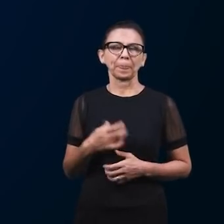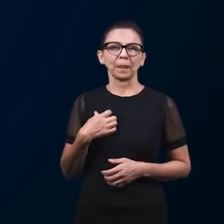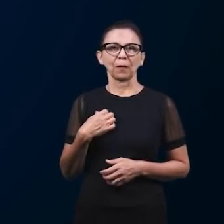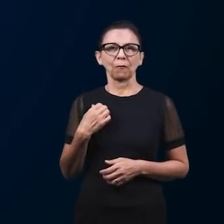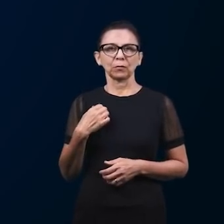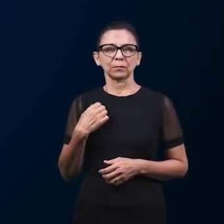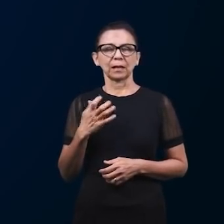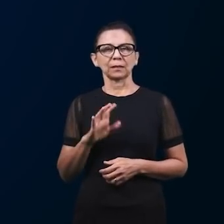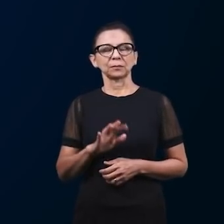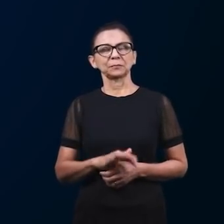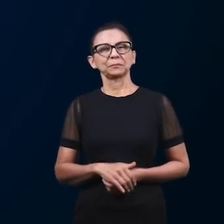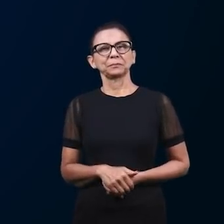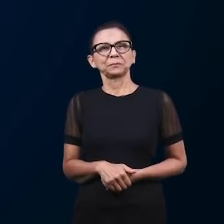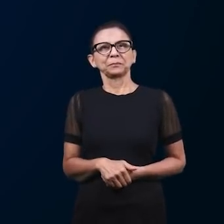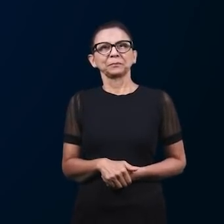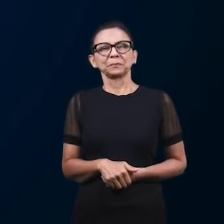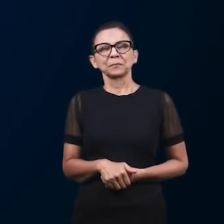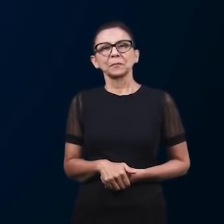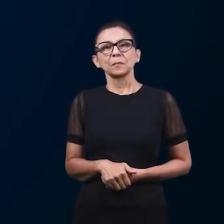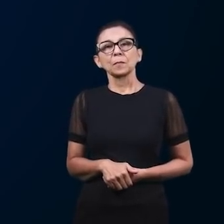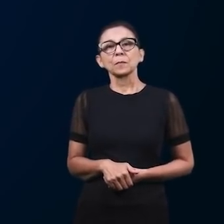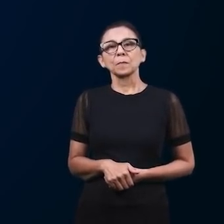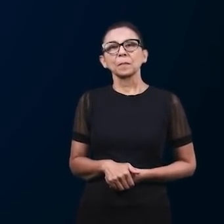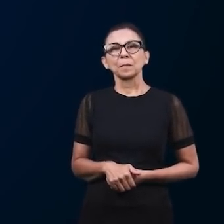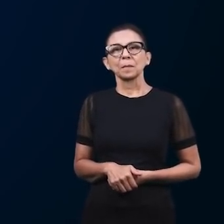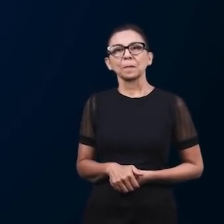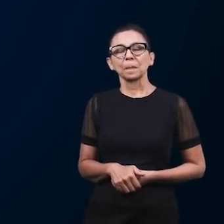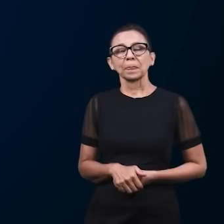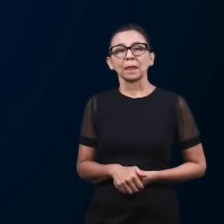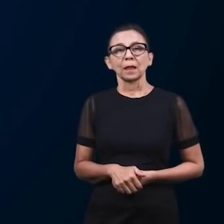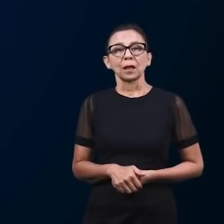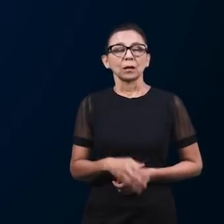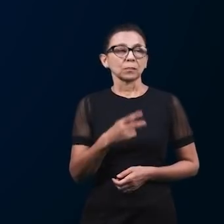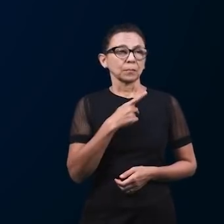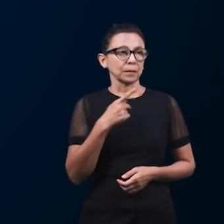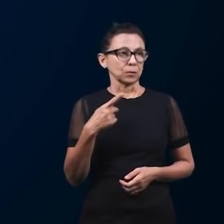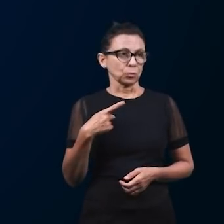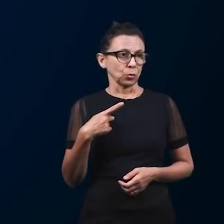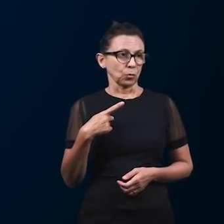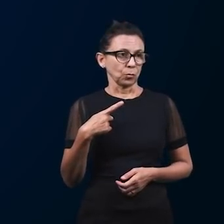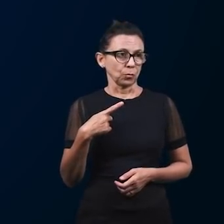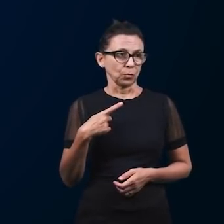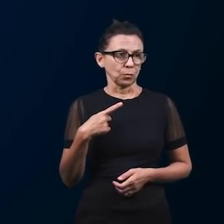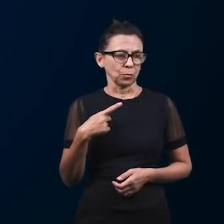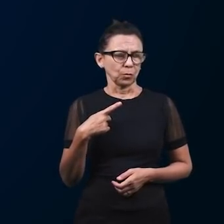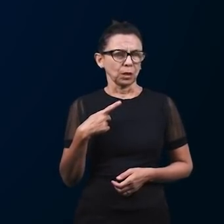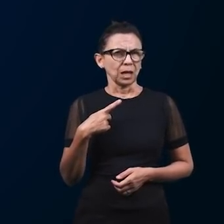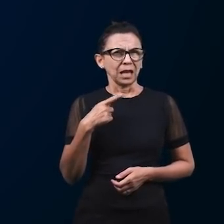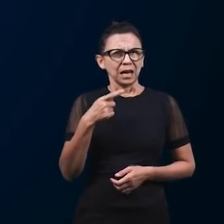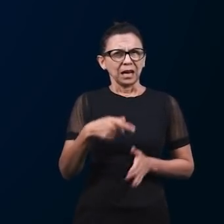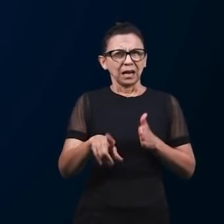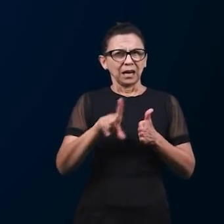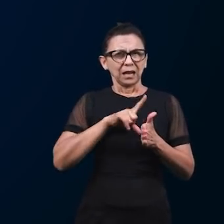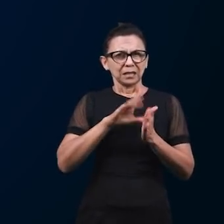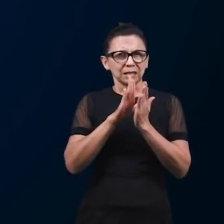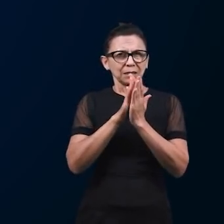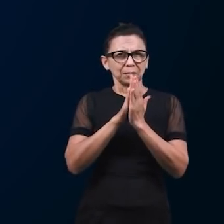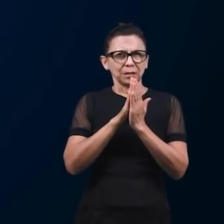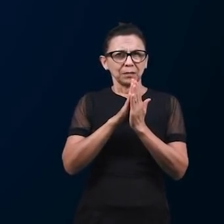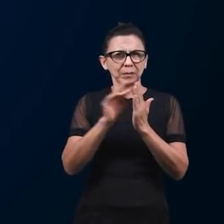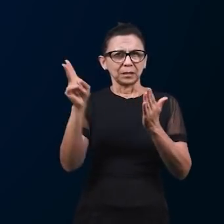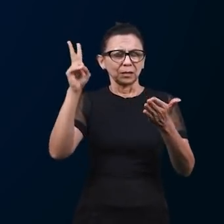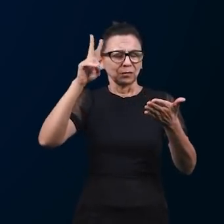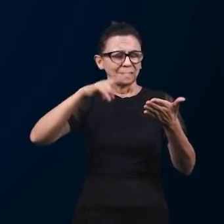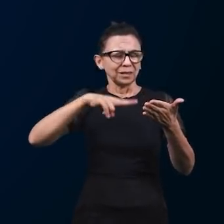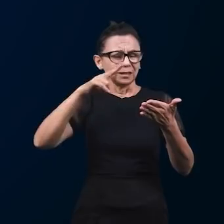comentário voluntário, depois da EBD, eu passei a compreender melhor a palavra. Eu li a Bíblia e não entendia. Hoje,